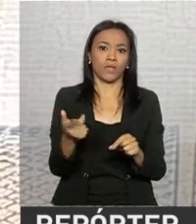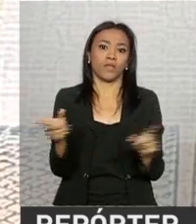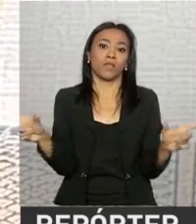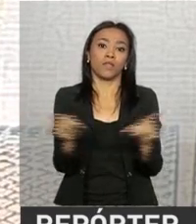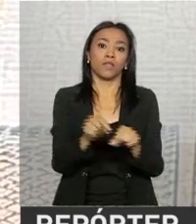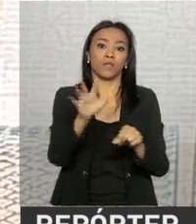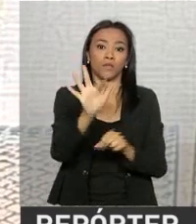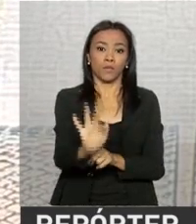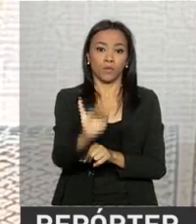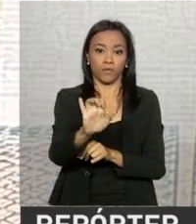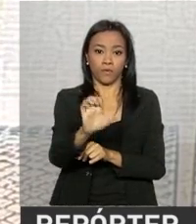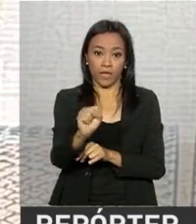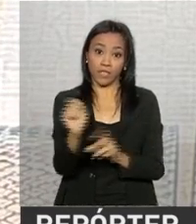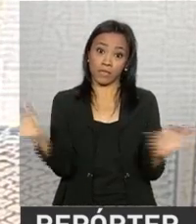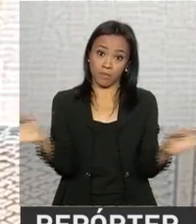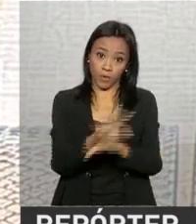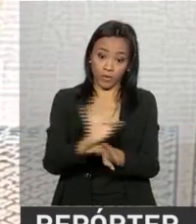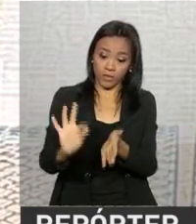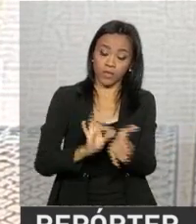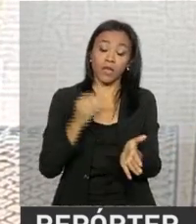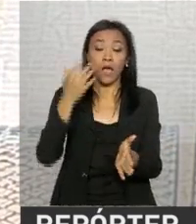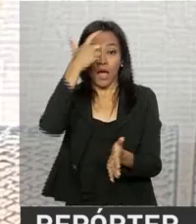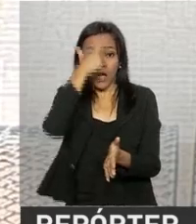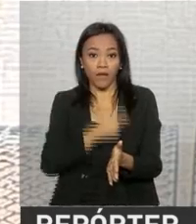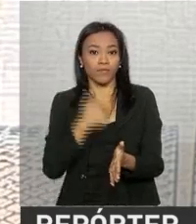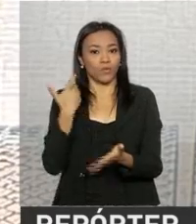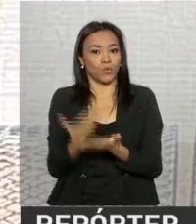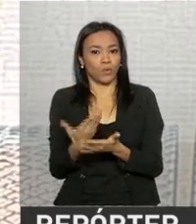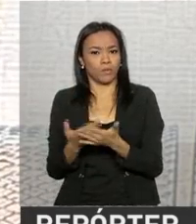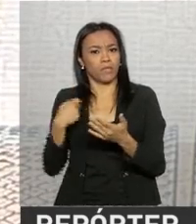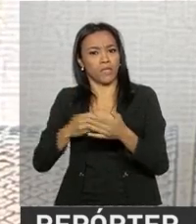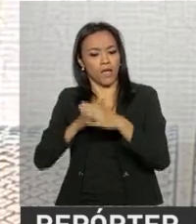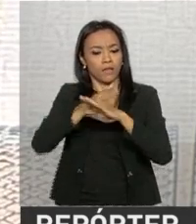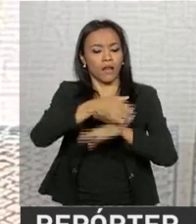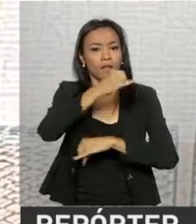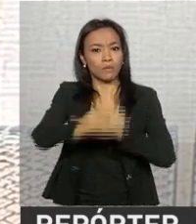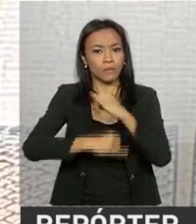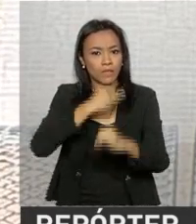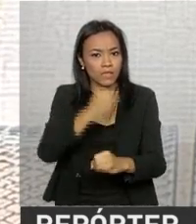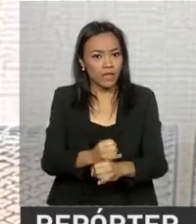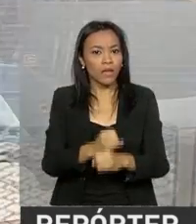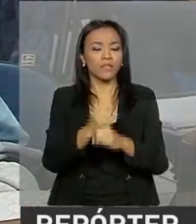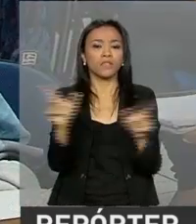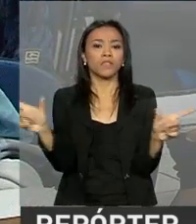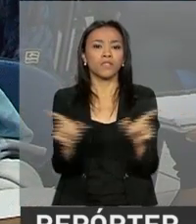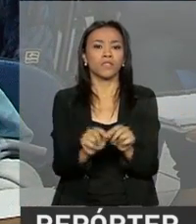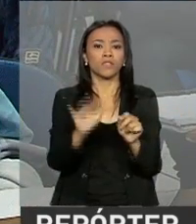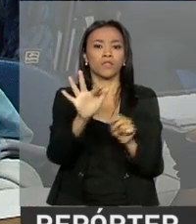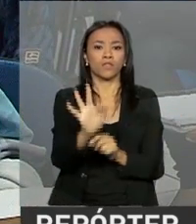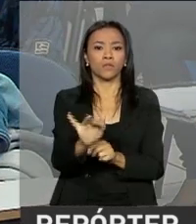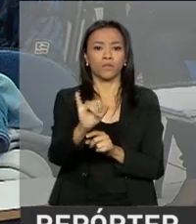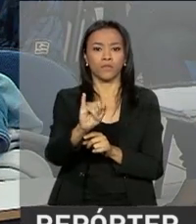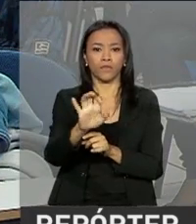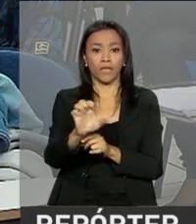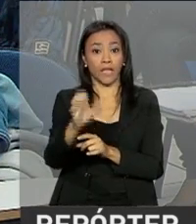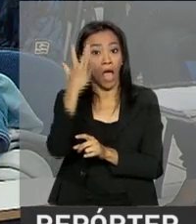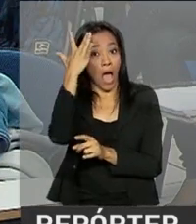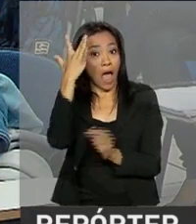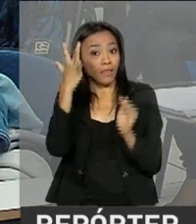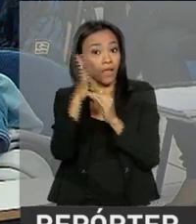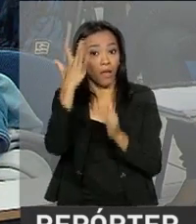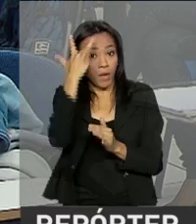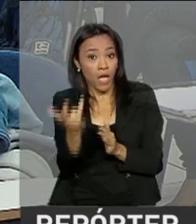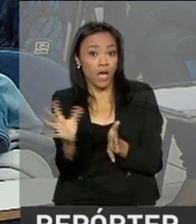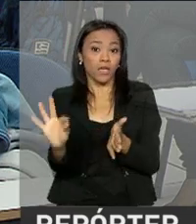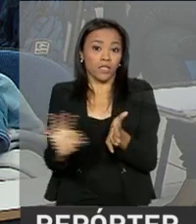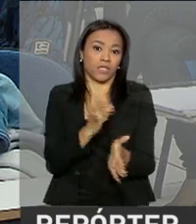a inscrição, o estudante deve acessar o site do FIES. O prazo para inscrição vai até amanhã, quarta-feira. Depois